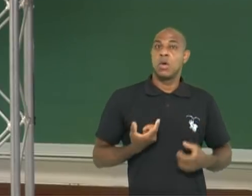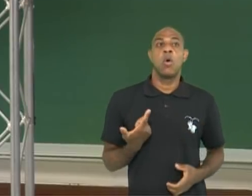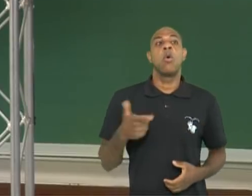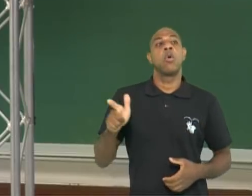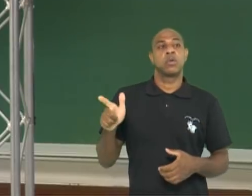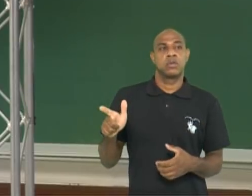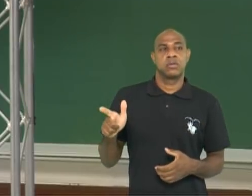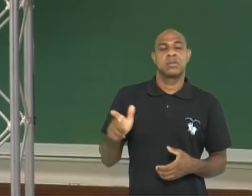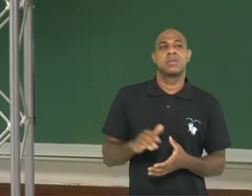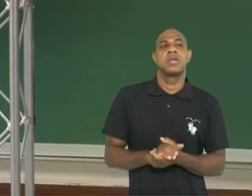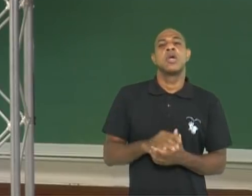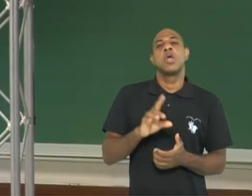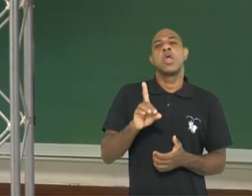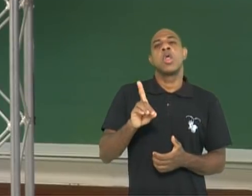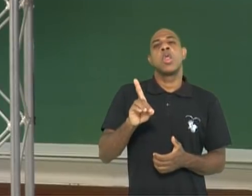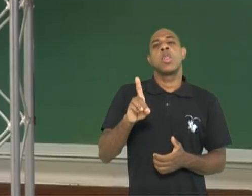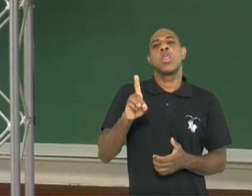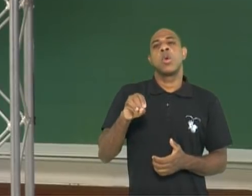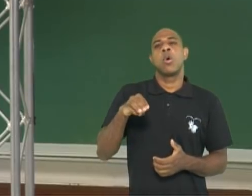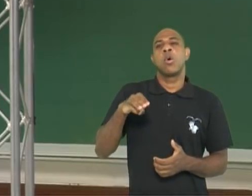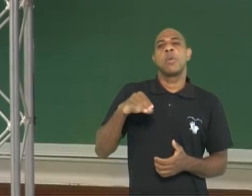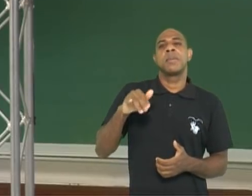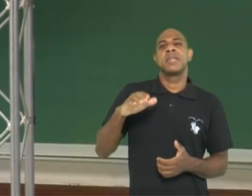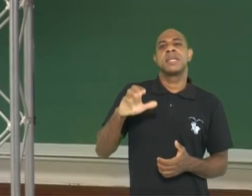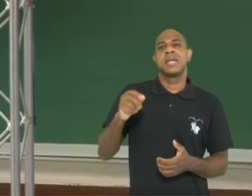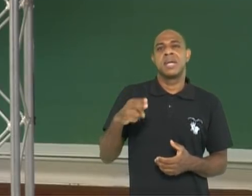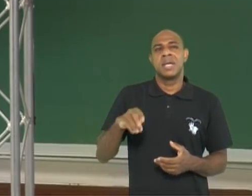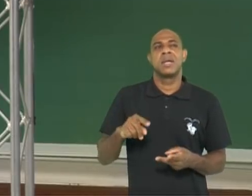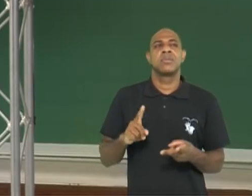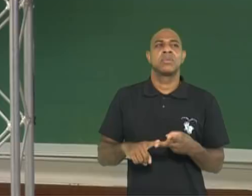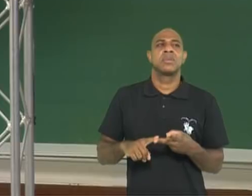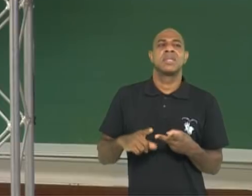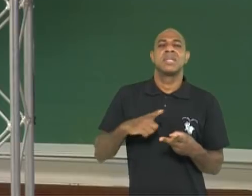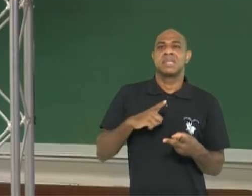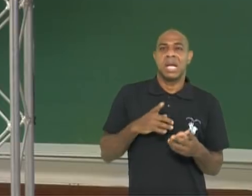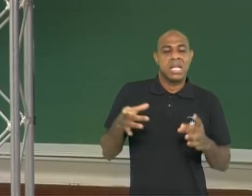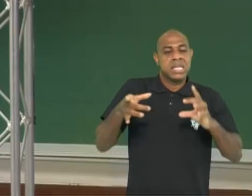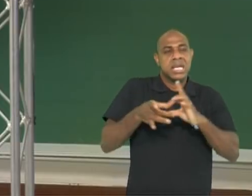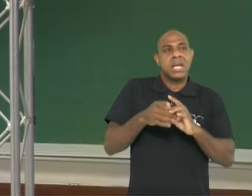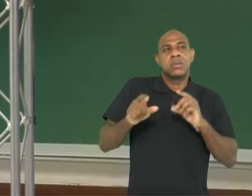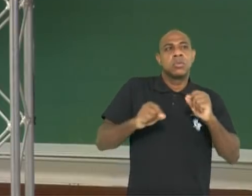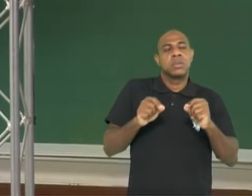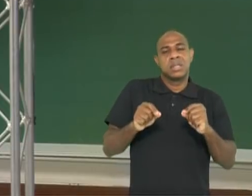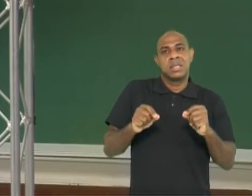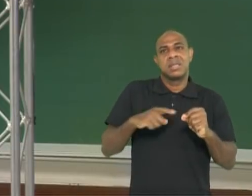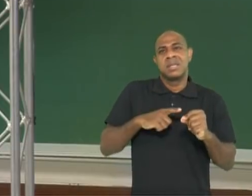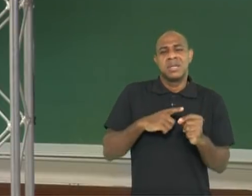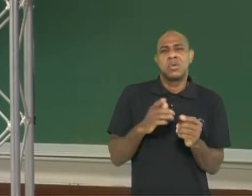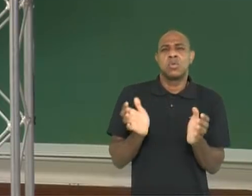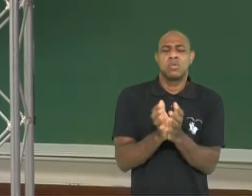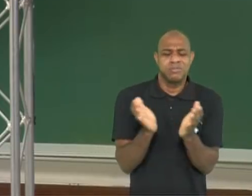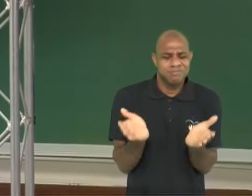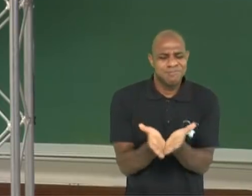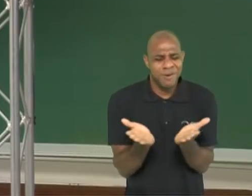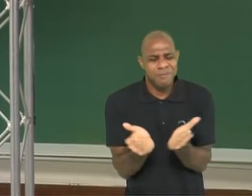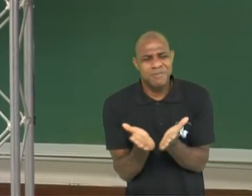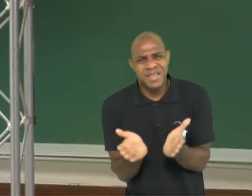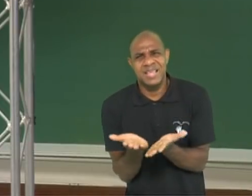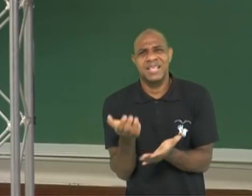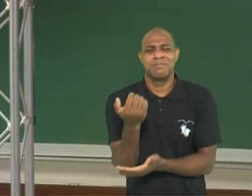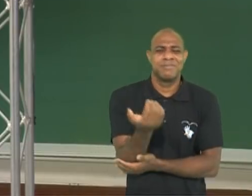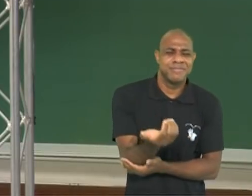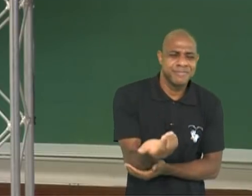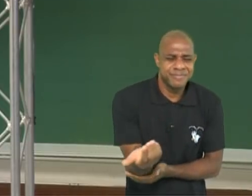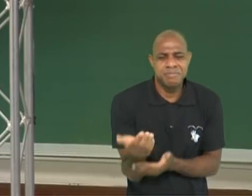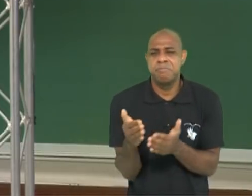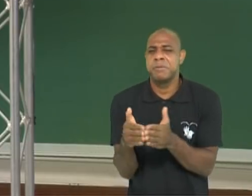Roberto falou, sobre os dominicanos, os clarissas, os franciscanos, que está ligado com esse voto de pobreza, de humildade, de